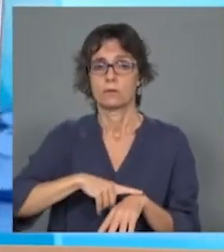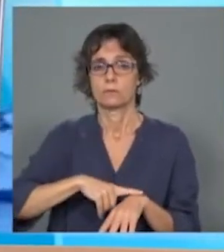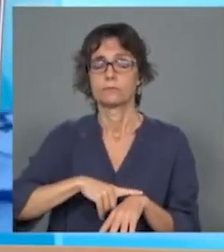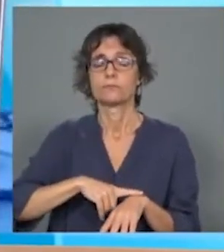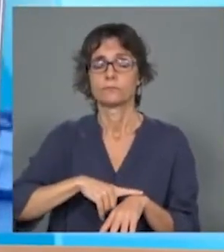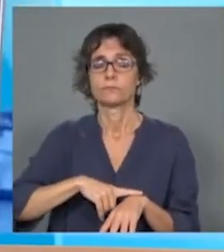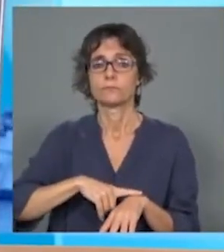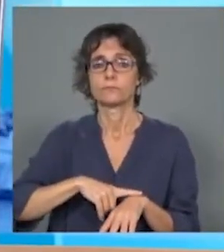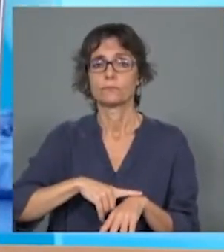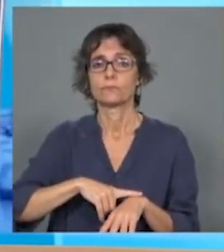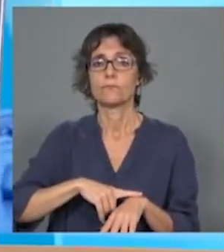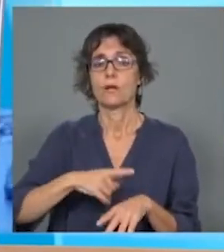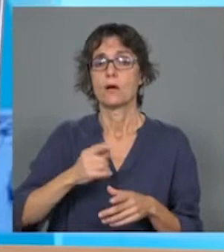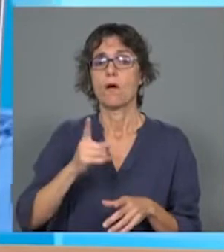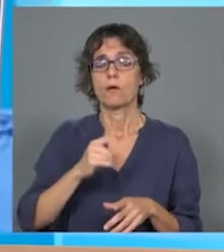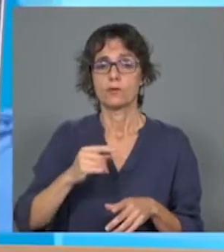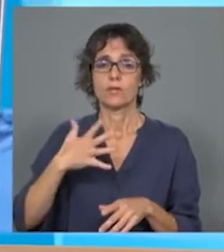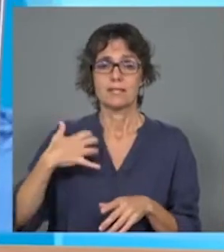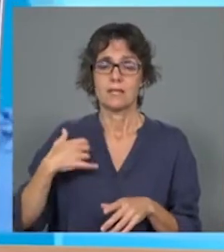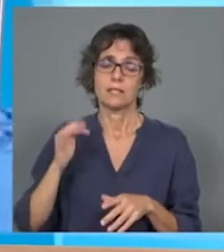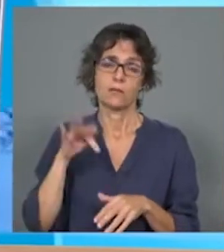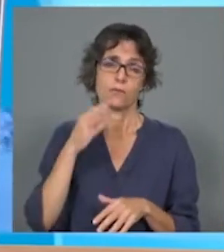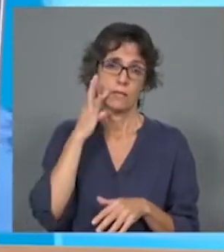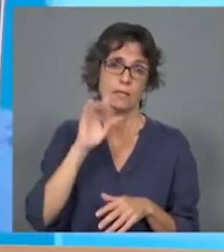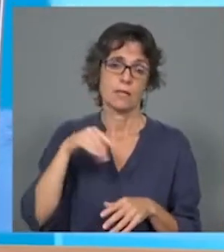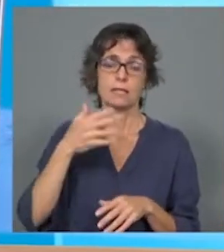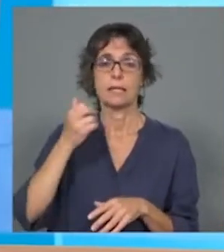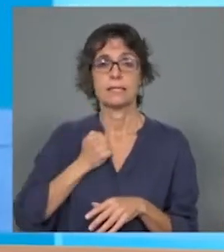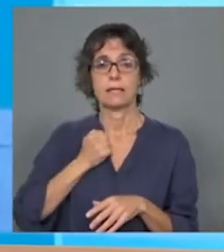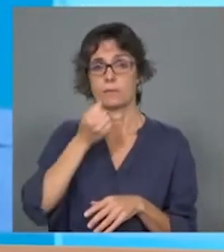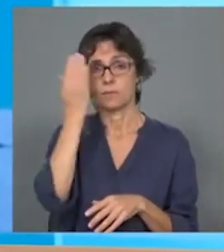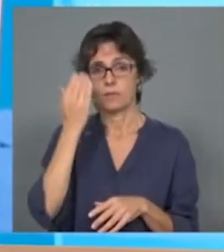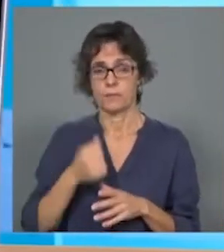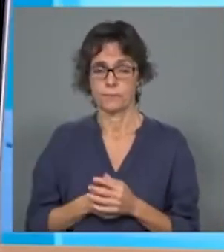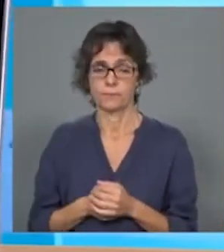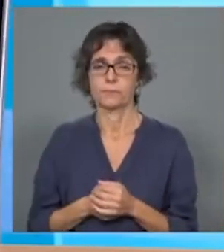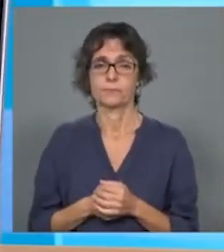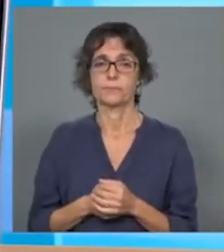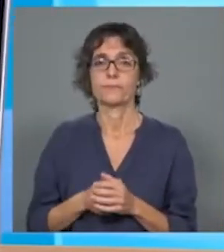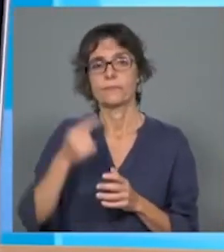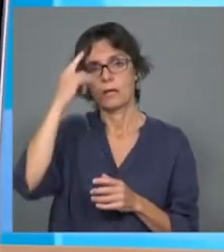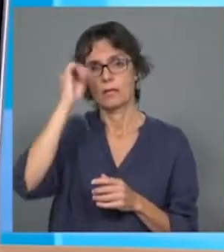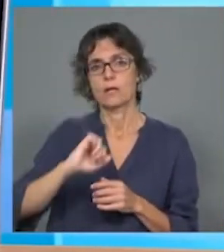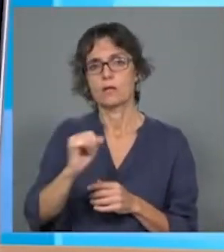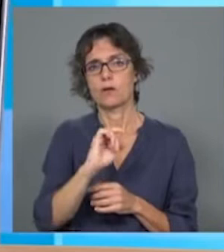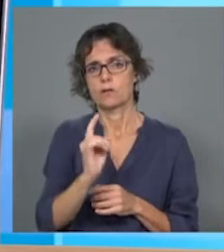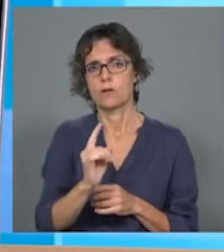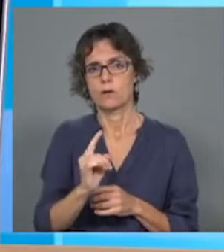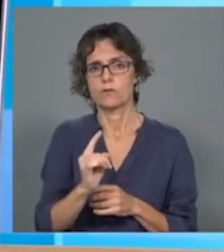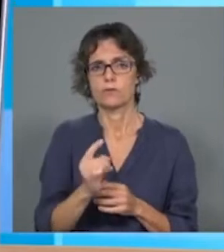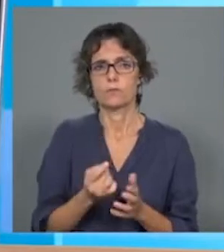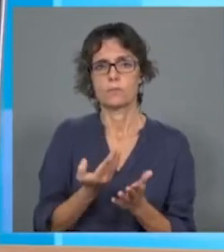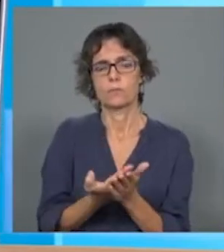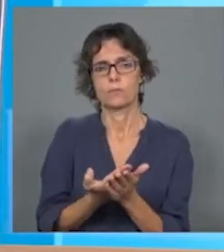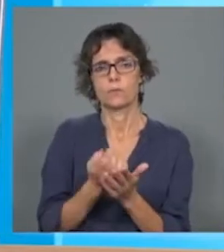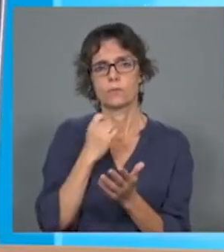profissional usual, portanto, sexta-feira ao final da tarde e depois ao sábado de manhã. A ideia é tentar ir ao encontro daquelas que